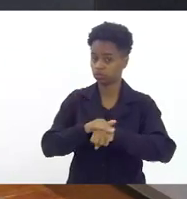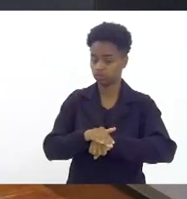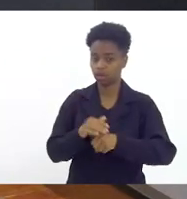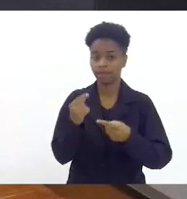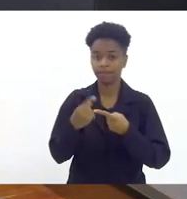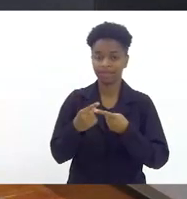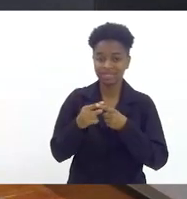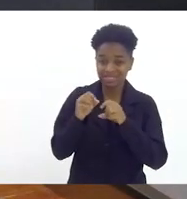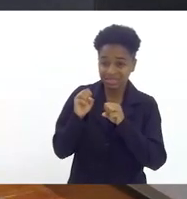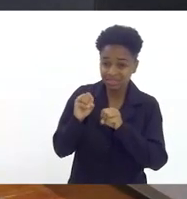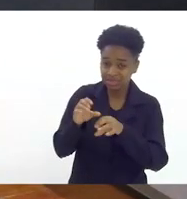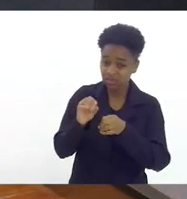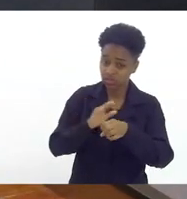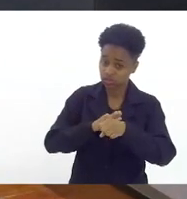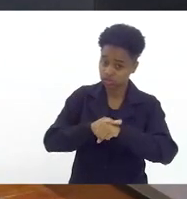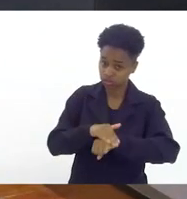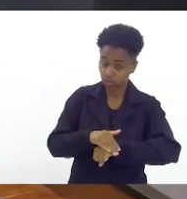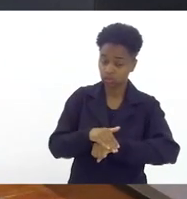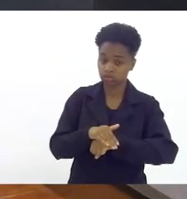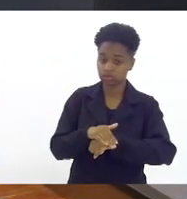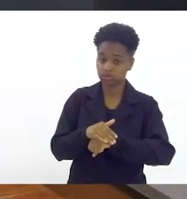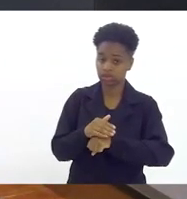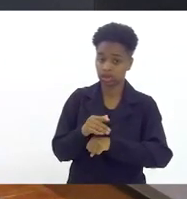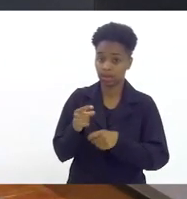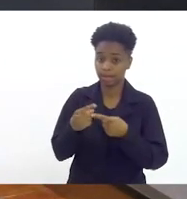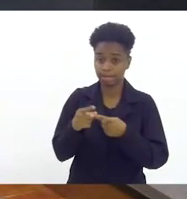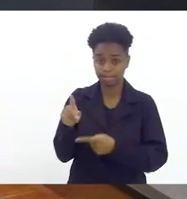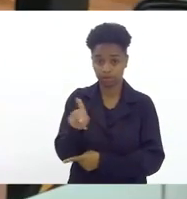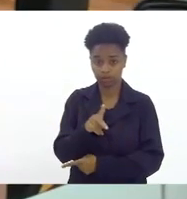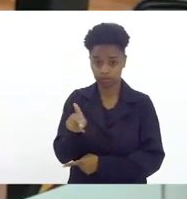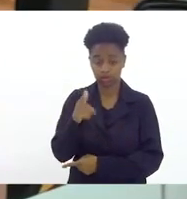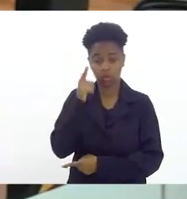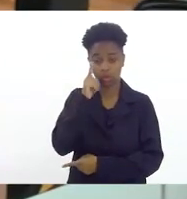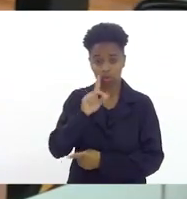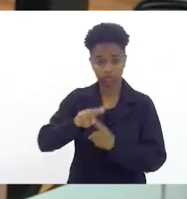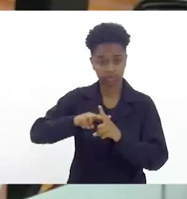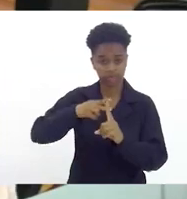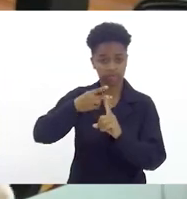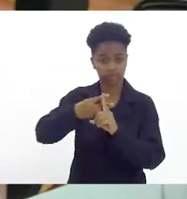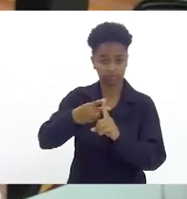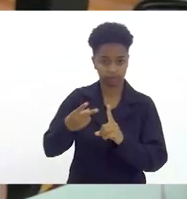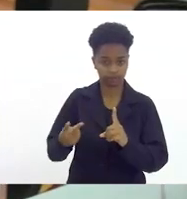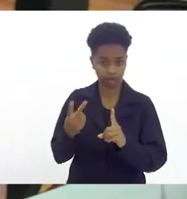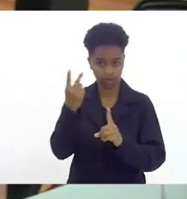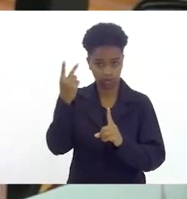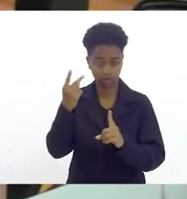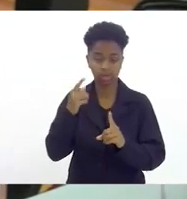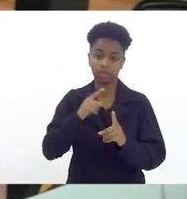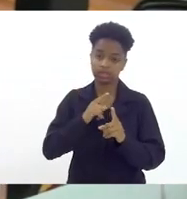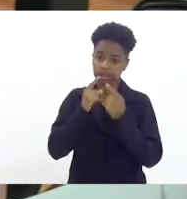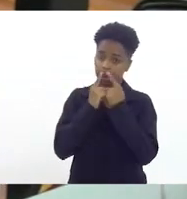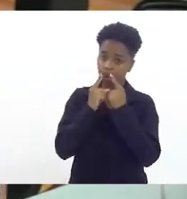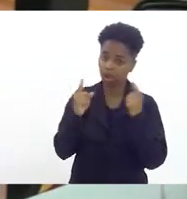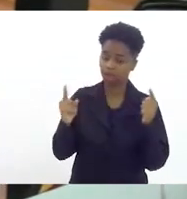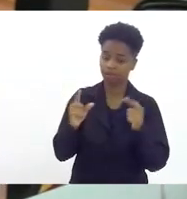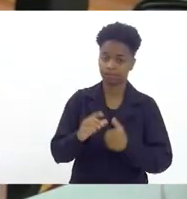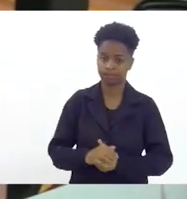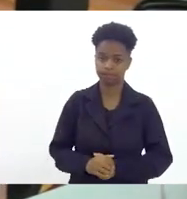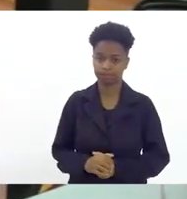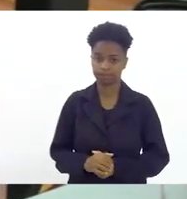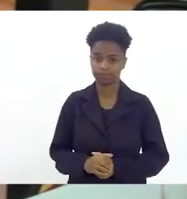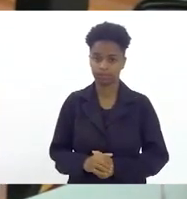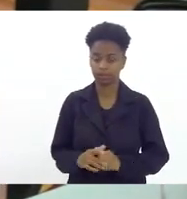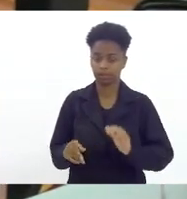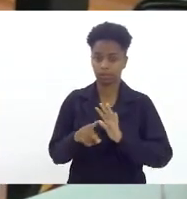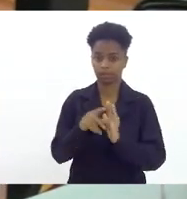ensino noturno aquele que o professor ganha um valor a mais isso está em questionamento pelo